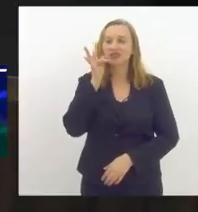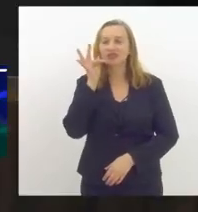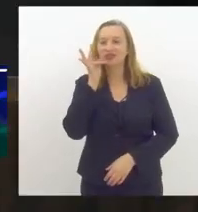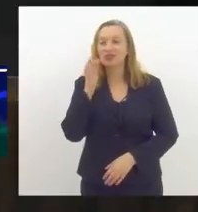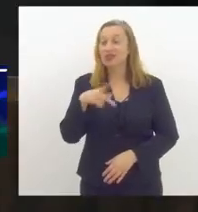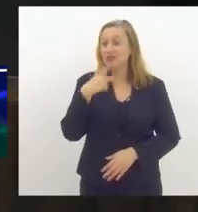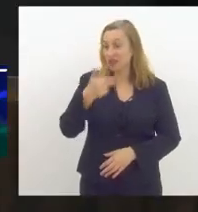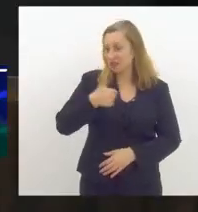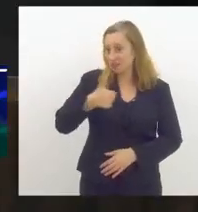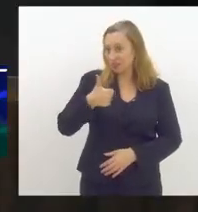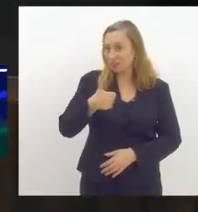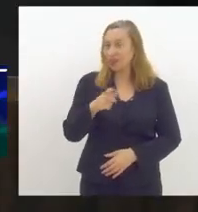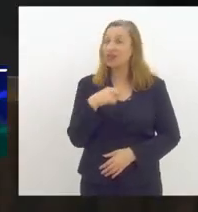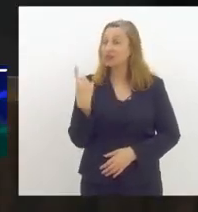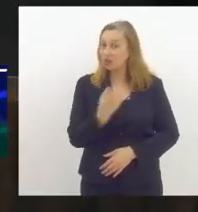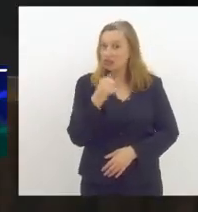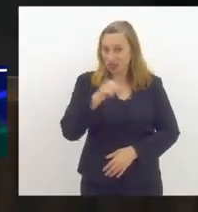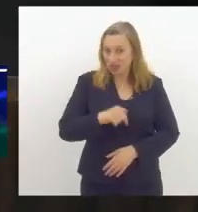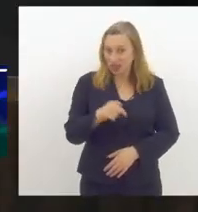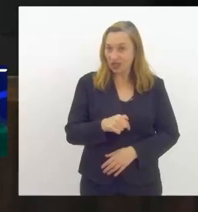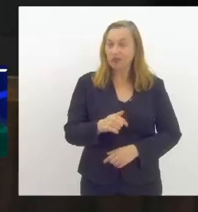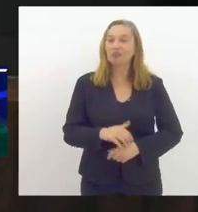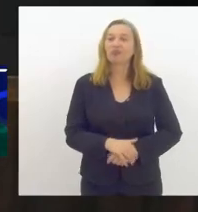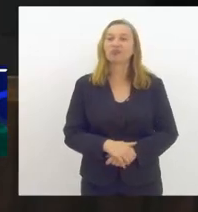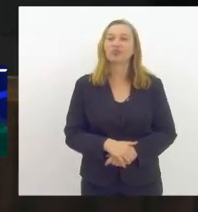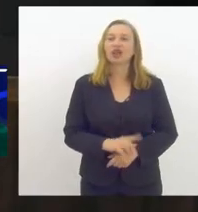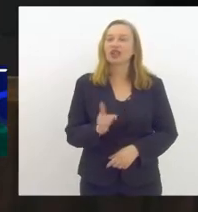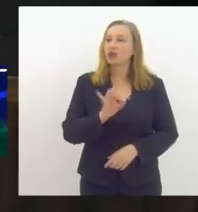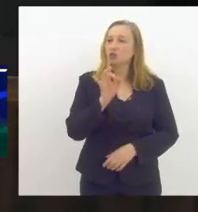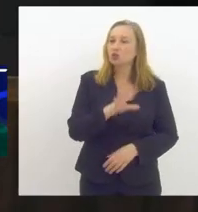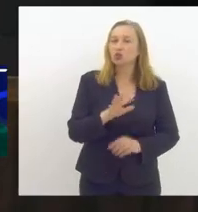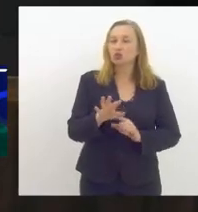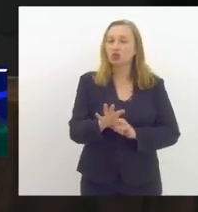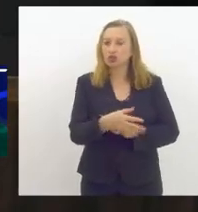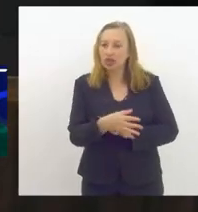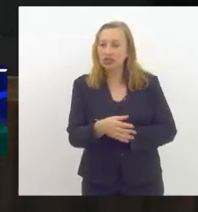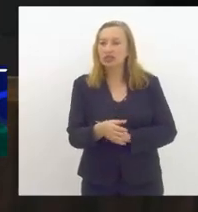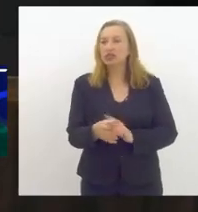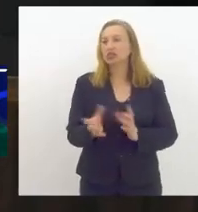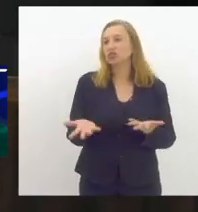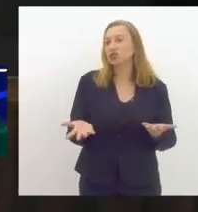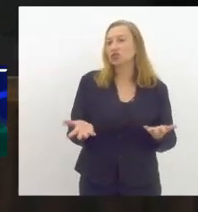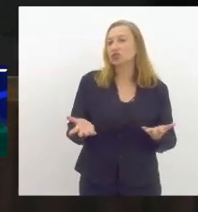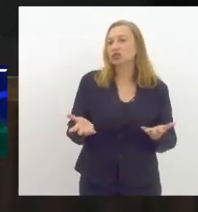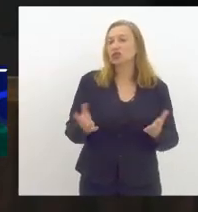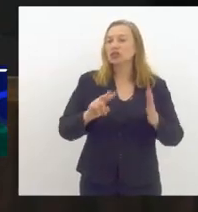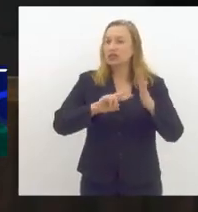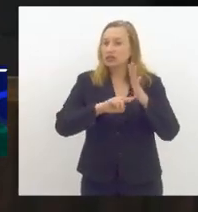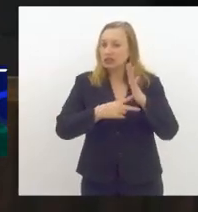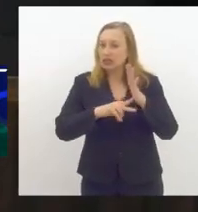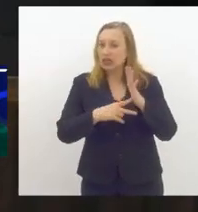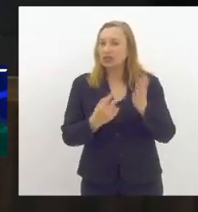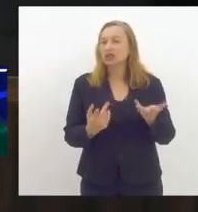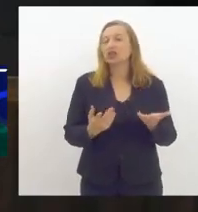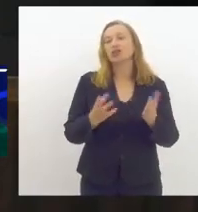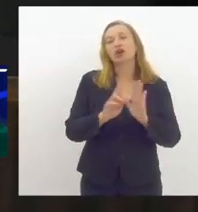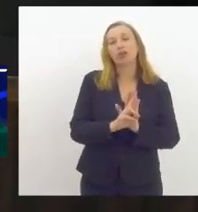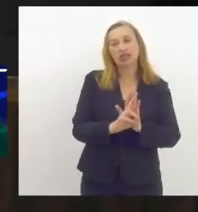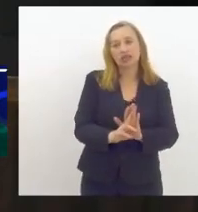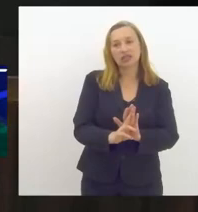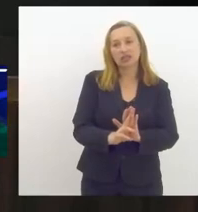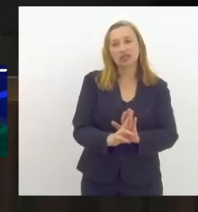dizer que a gente aqui como e não só os taxistas não só os sindicalistas não só os